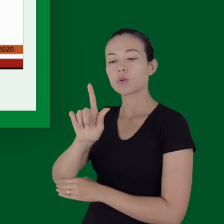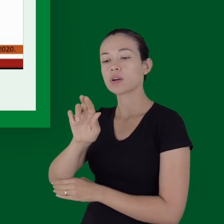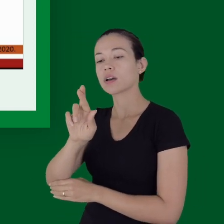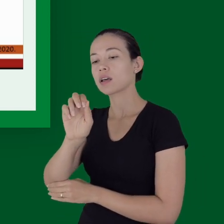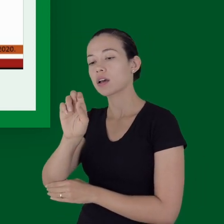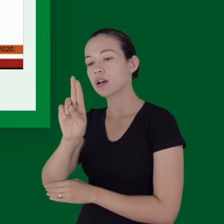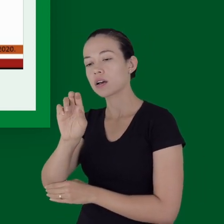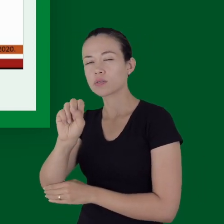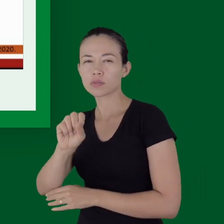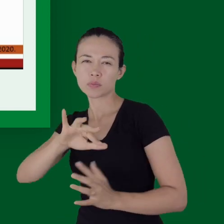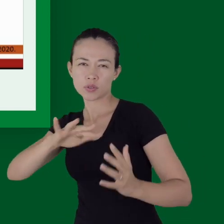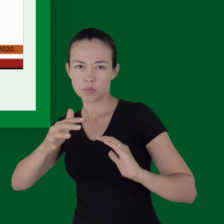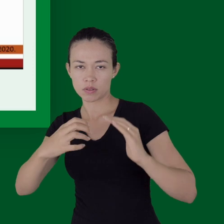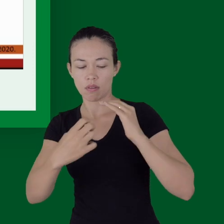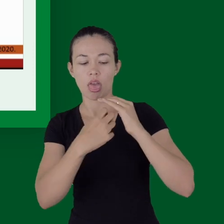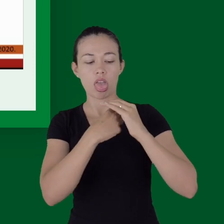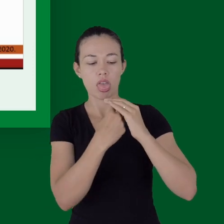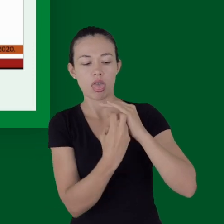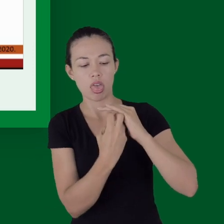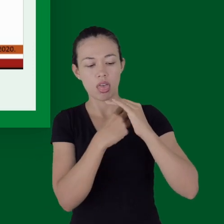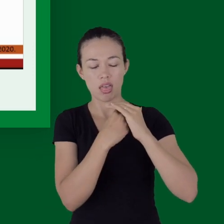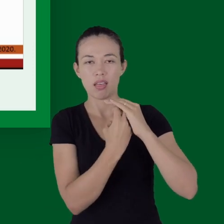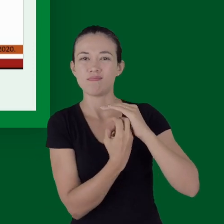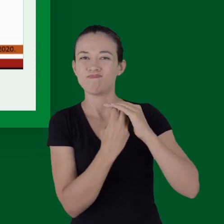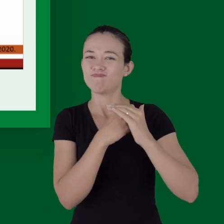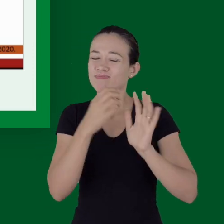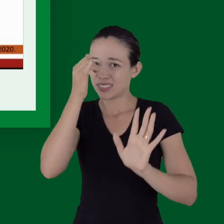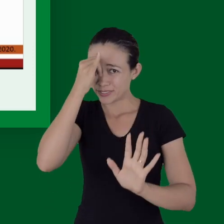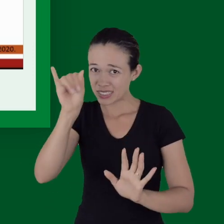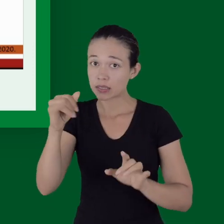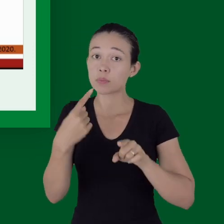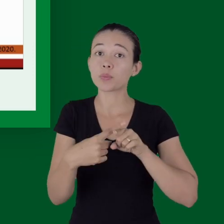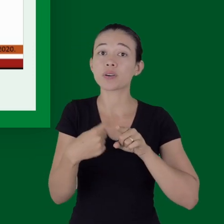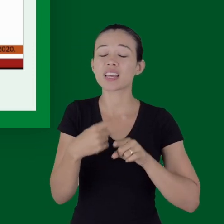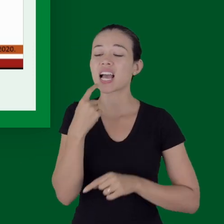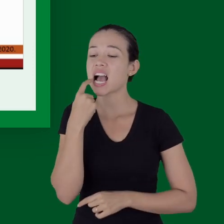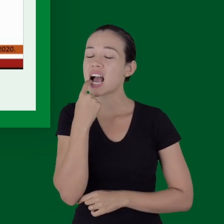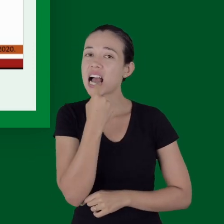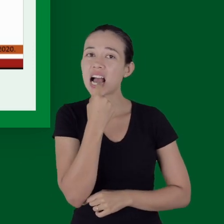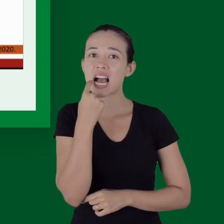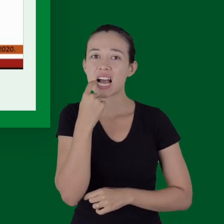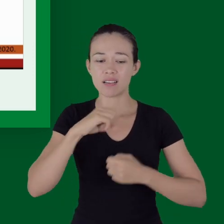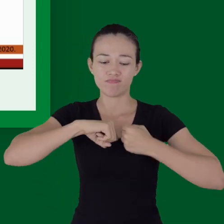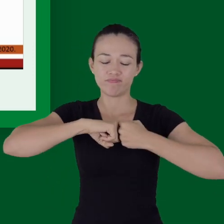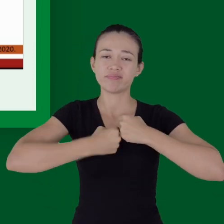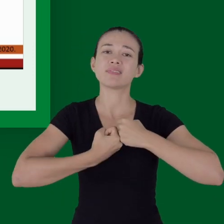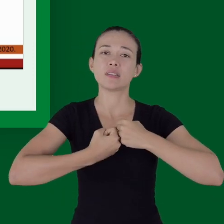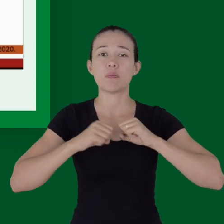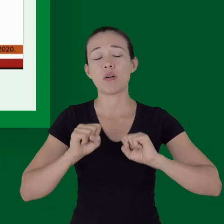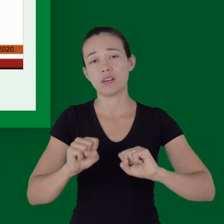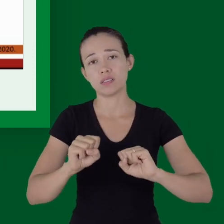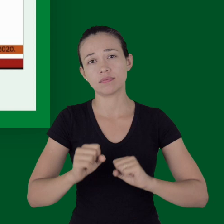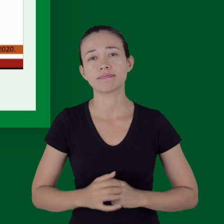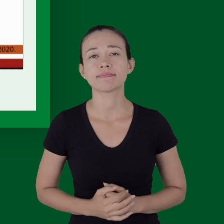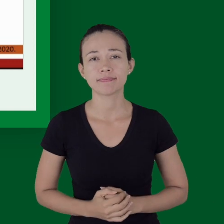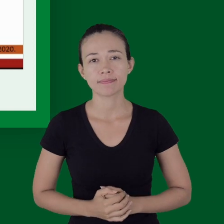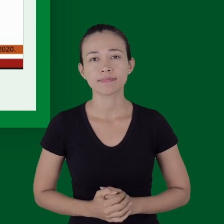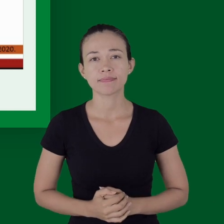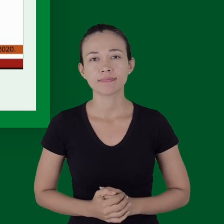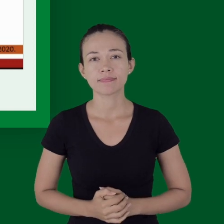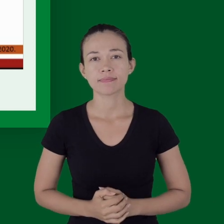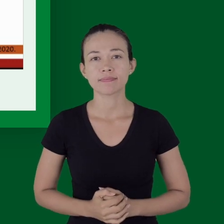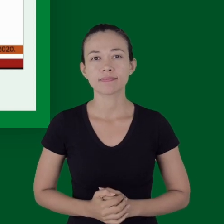de 45 graus. Lembrando que a gente não deve fazer báscula pelo risco de lesão dentária. Então, a gente nunca faz o movimento de